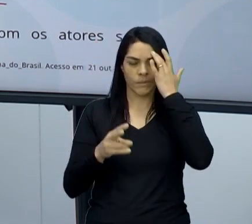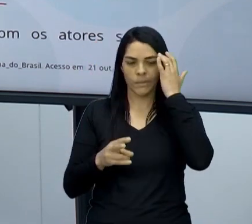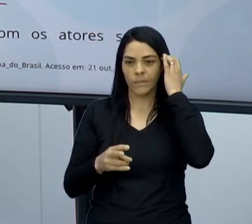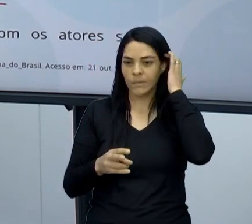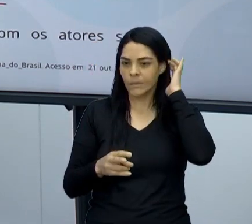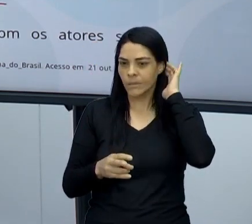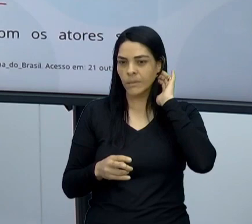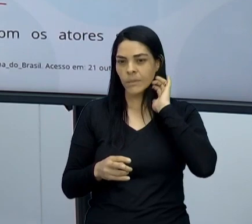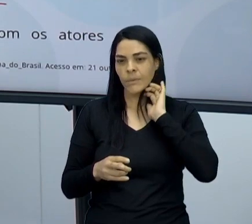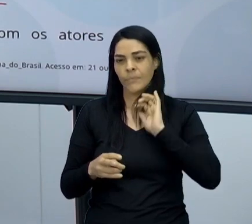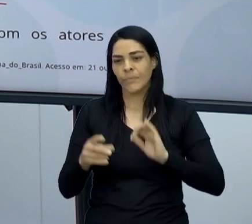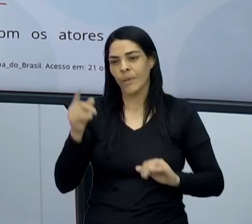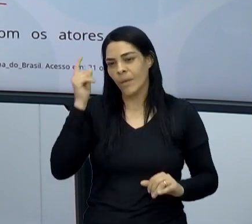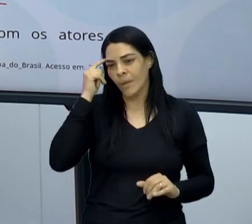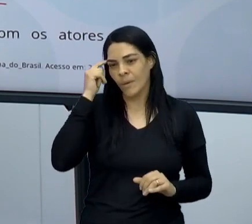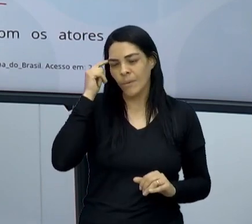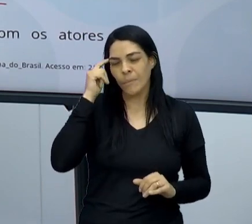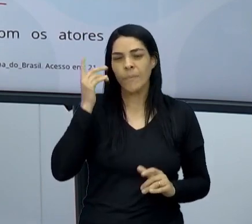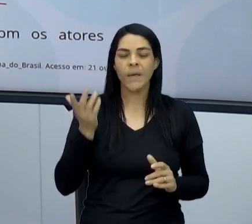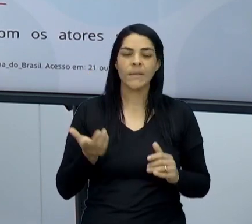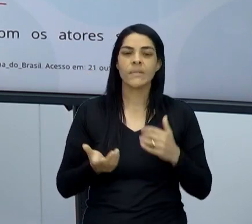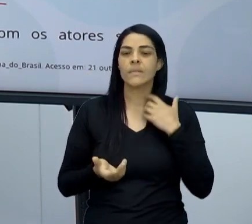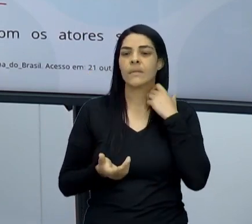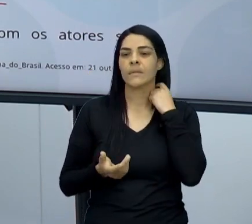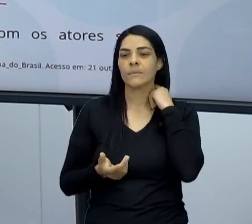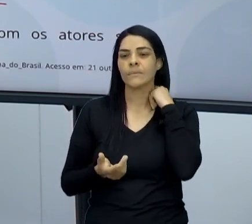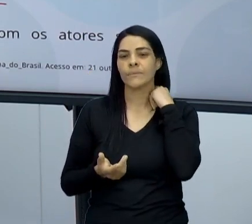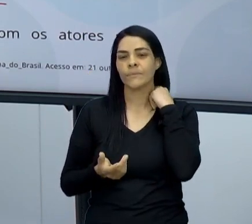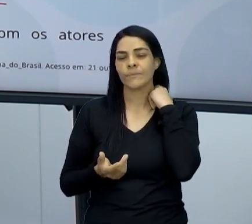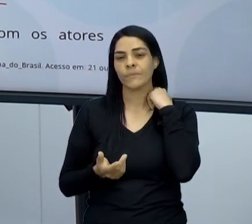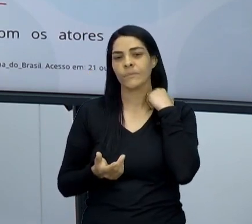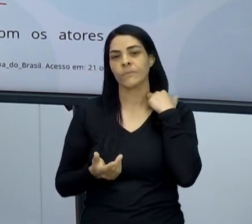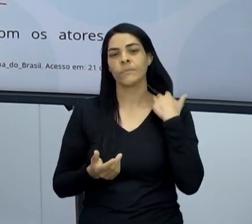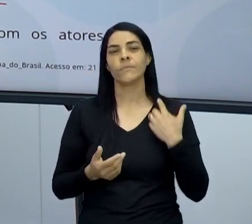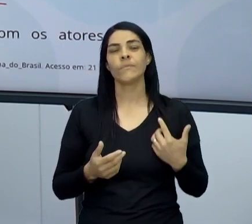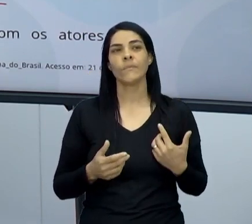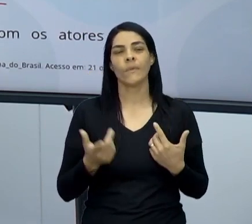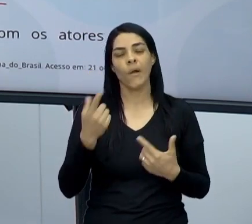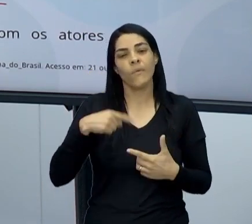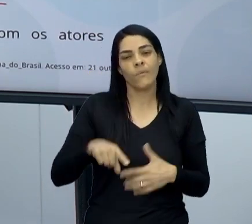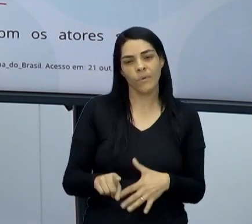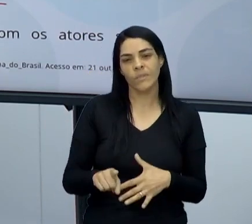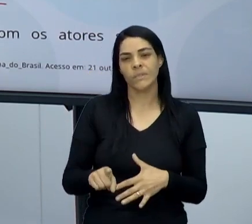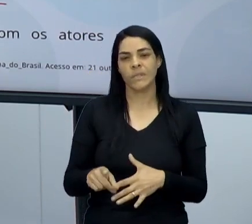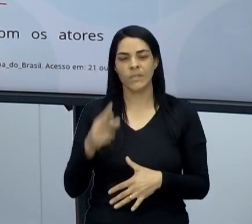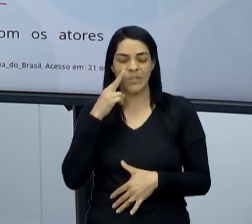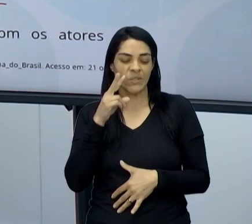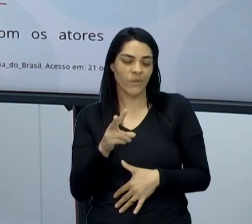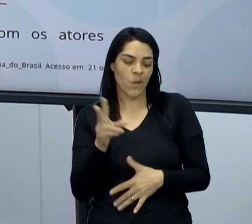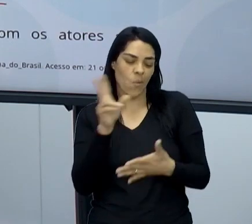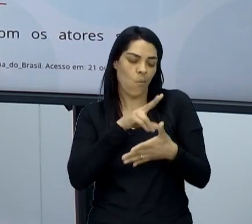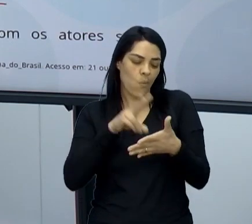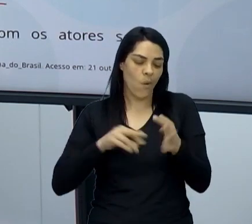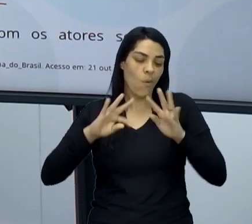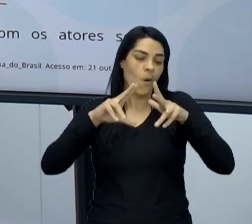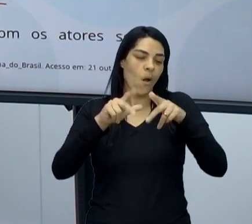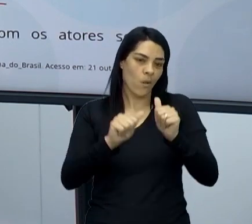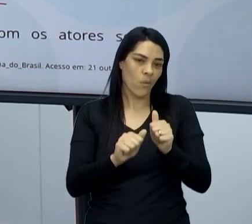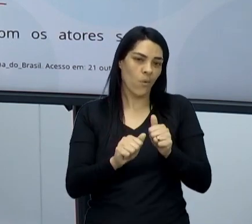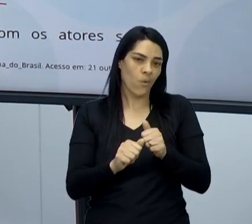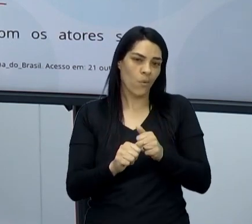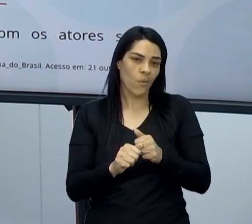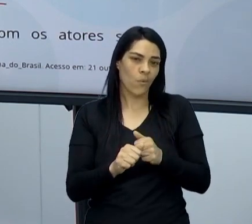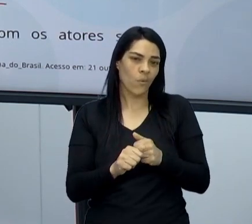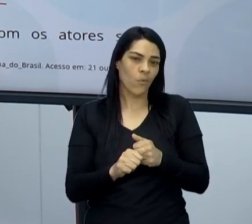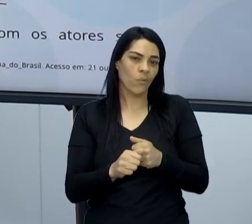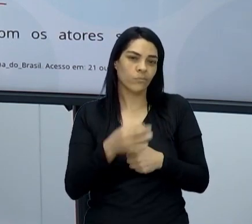Imagina aquele crime que você assistiu muito, leu, está todo mundo comentando no jornal. Aquele crime